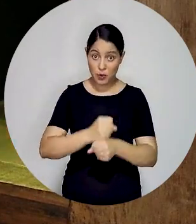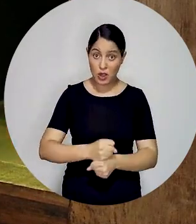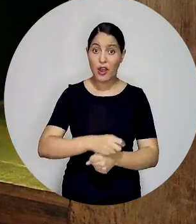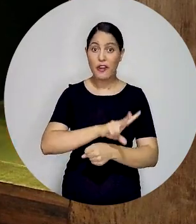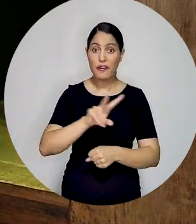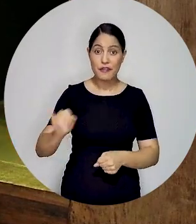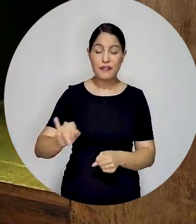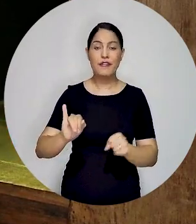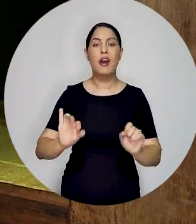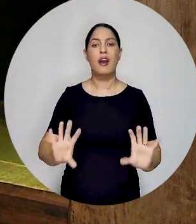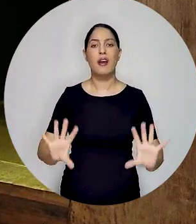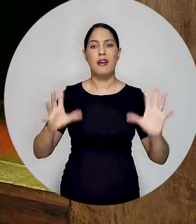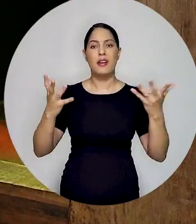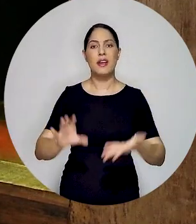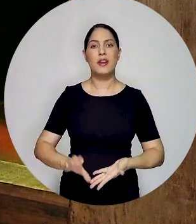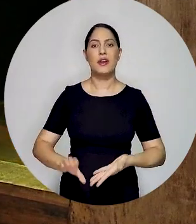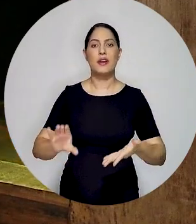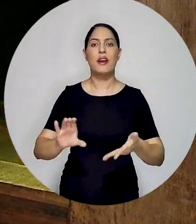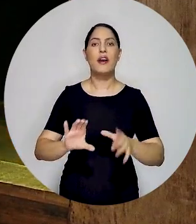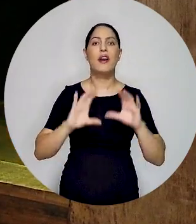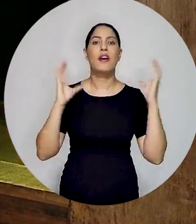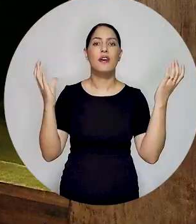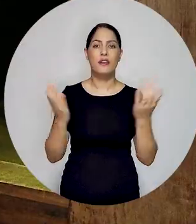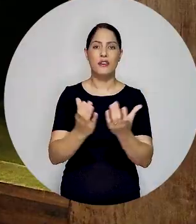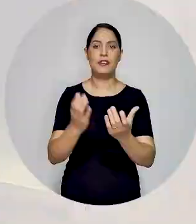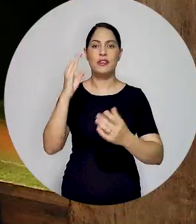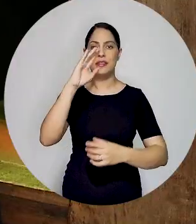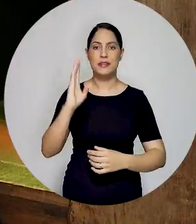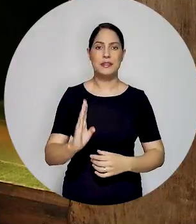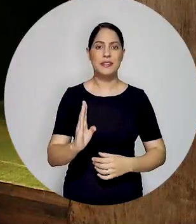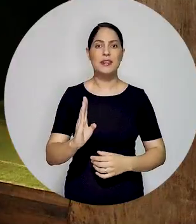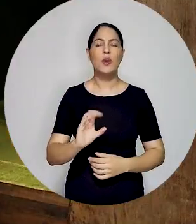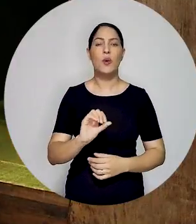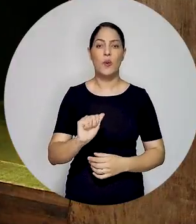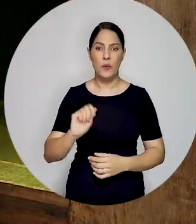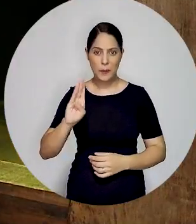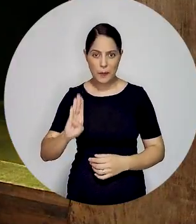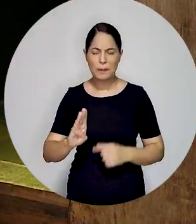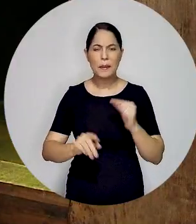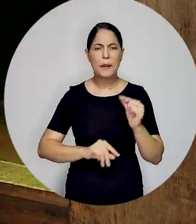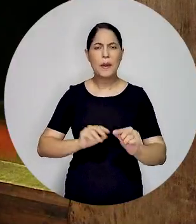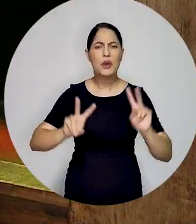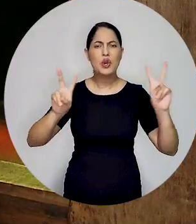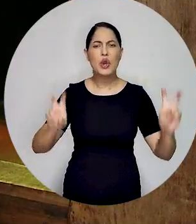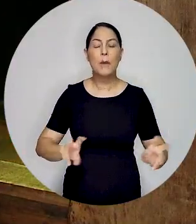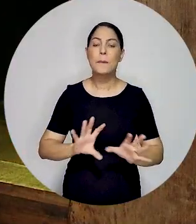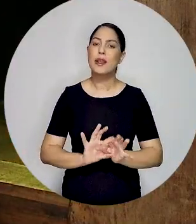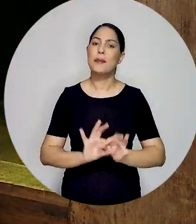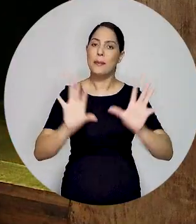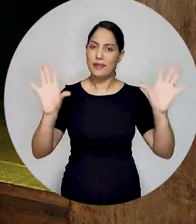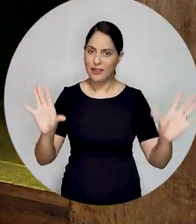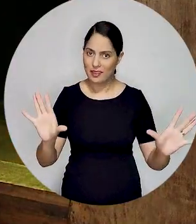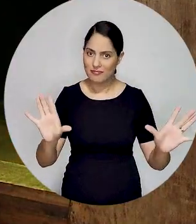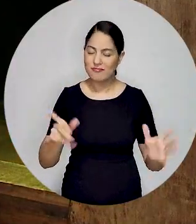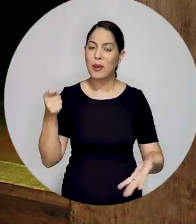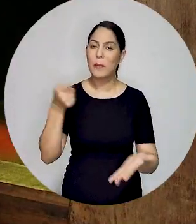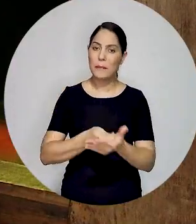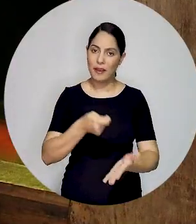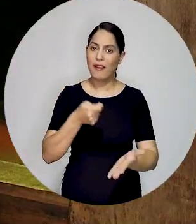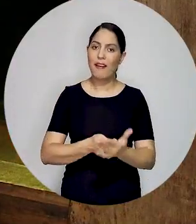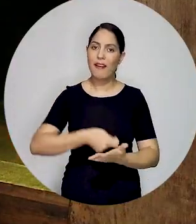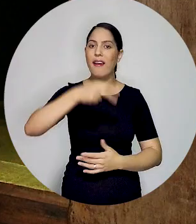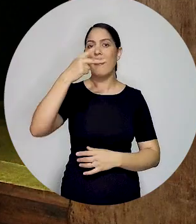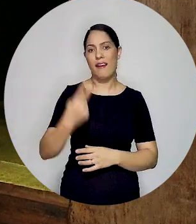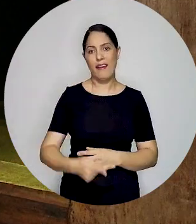ano também receberá a 24ª Conferência Nacional do Conselho Federal da Ordem dos Advogados do Brasil, a Conferência das Liberdades.